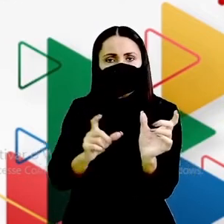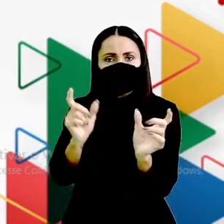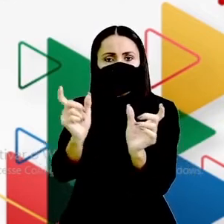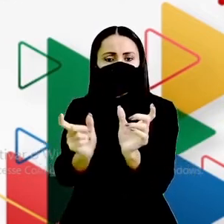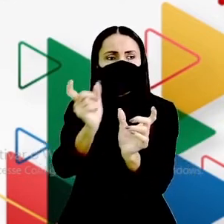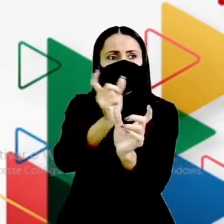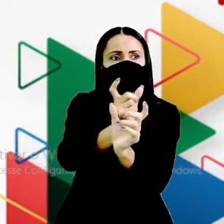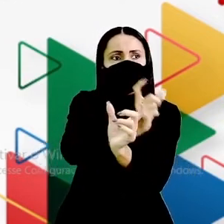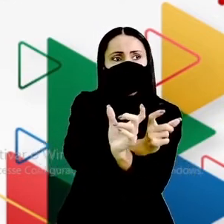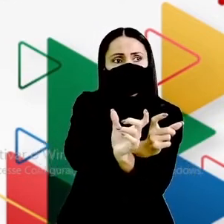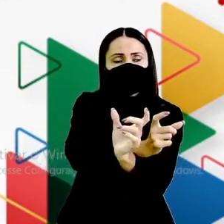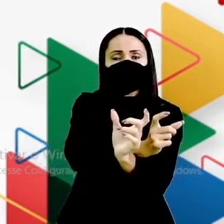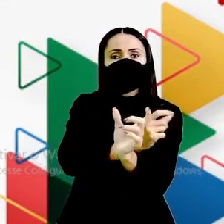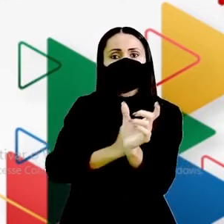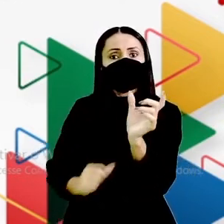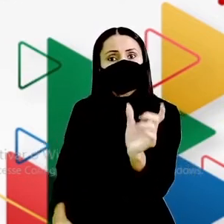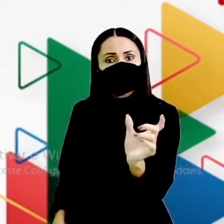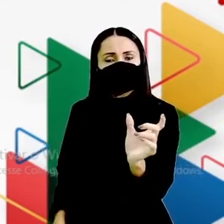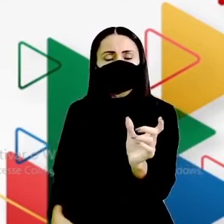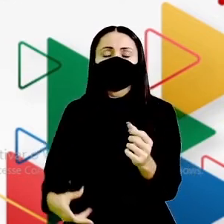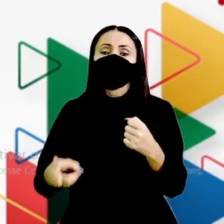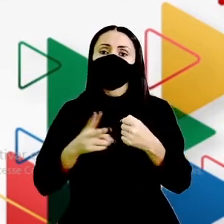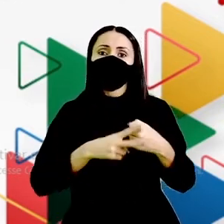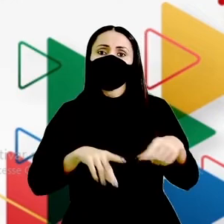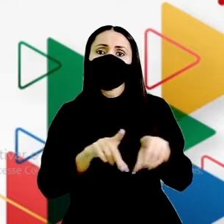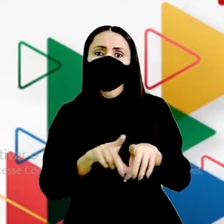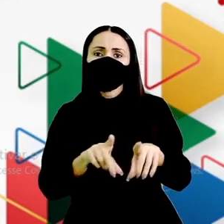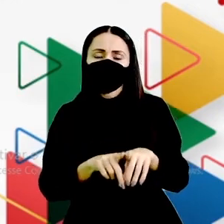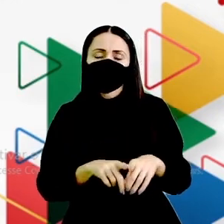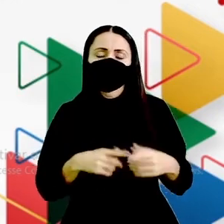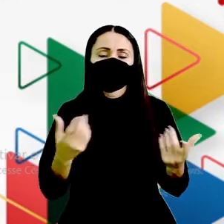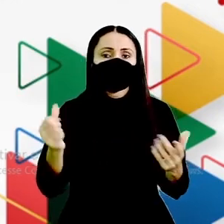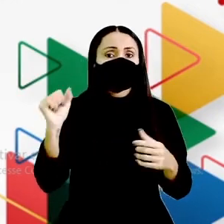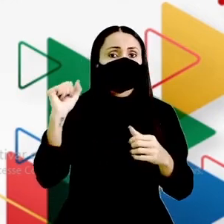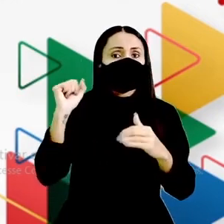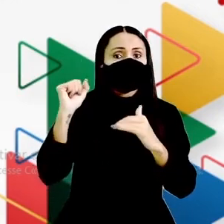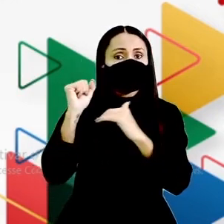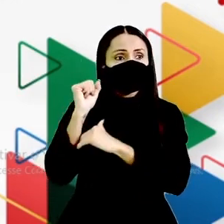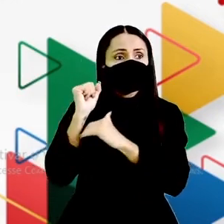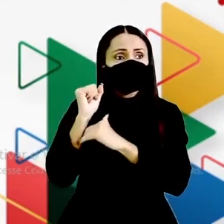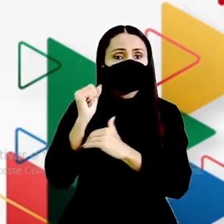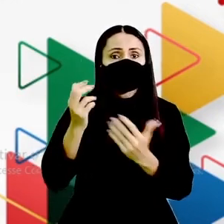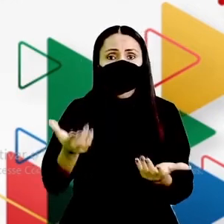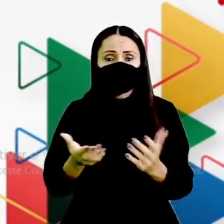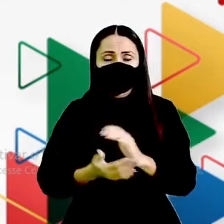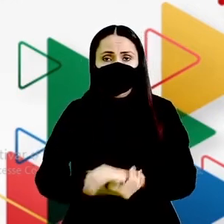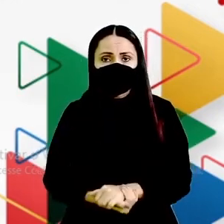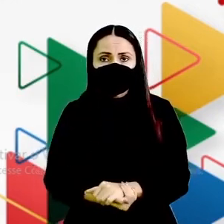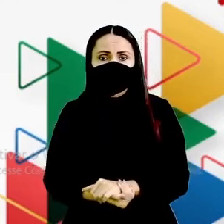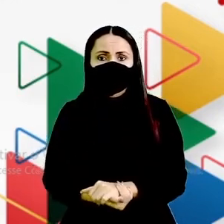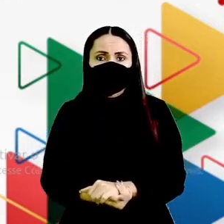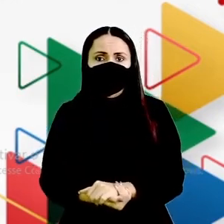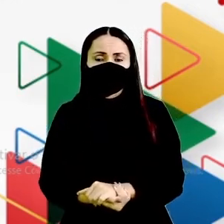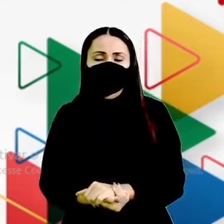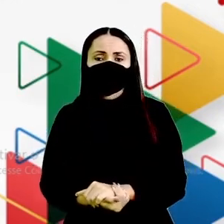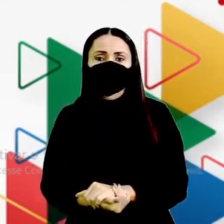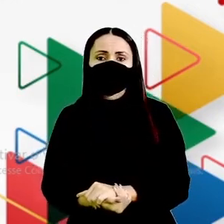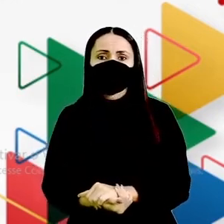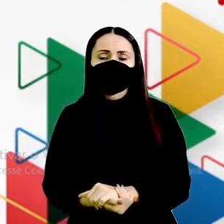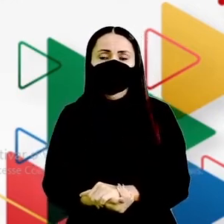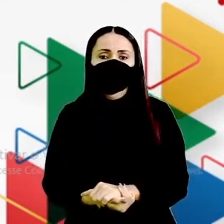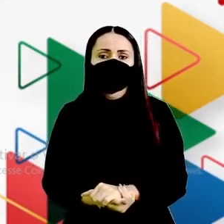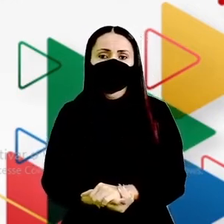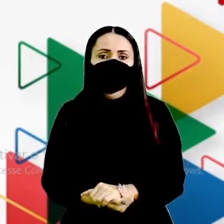dela. Verbo também, não é só substantivo, não. Verbo também. Isso. Vendêssemos. Tem acento, Isso, né?